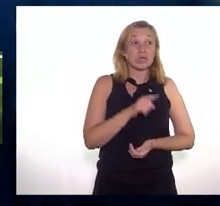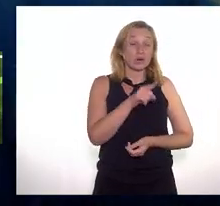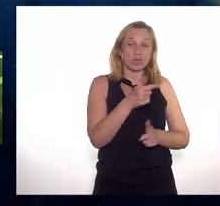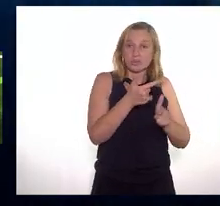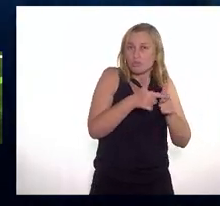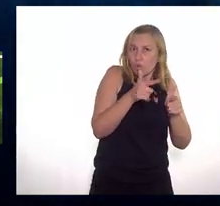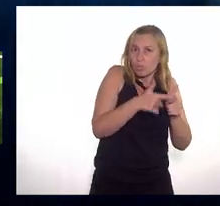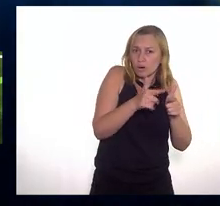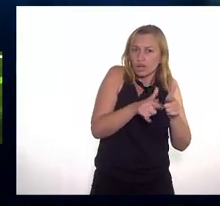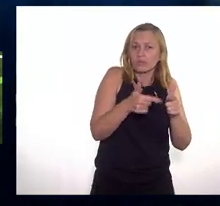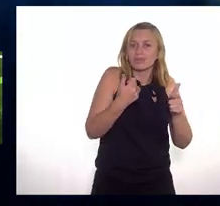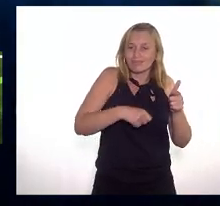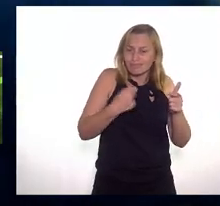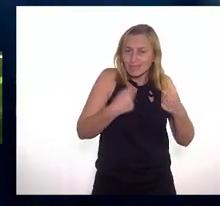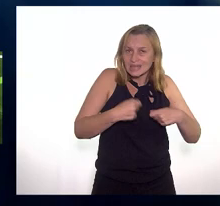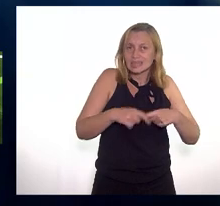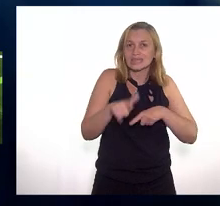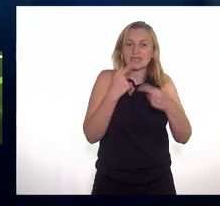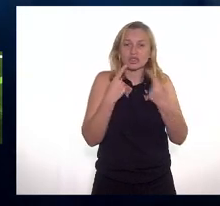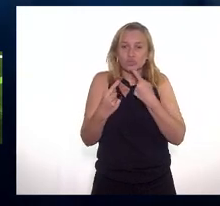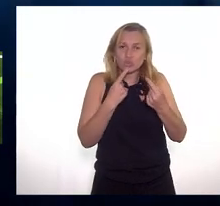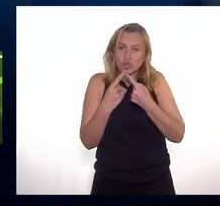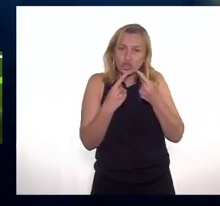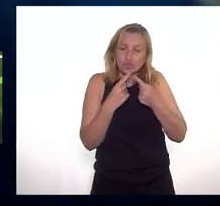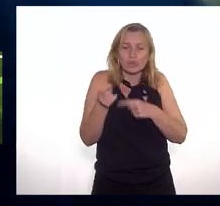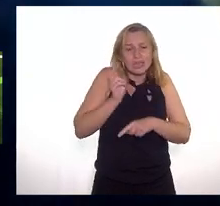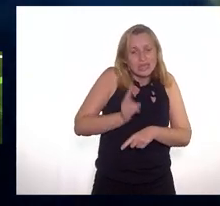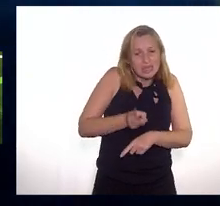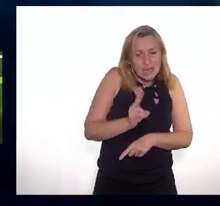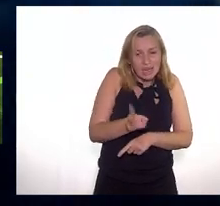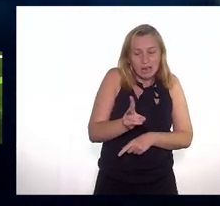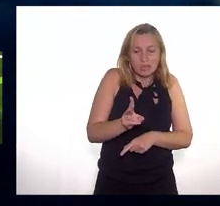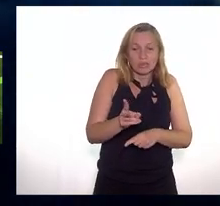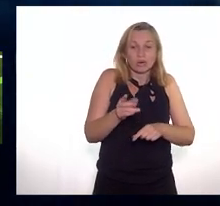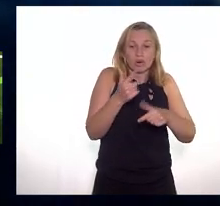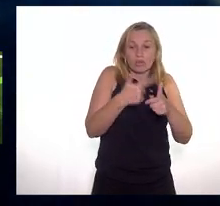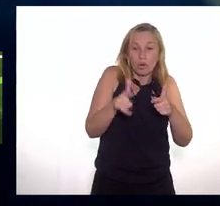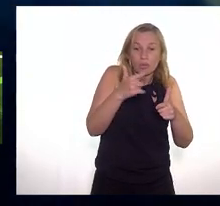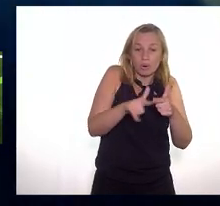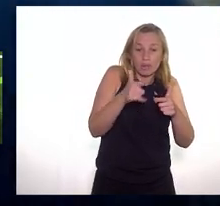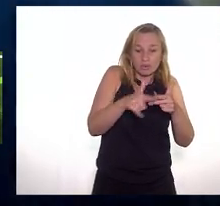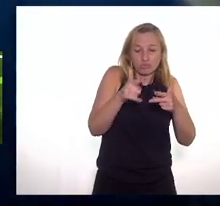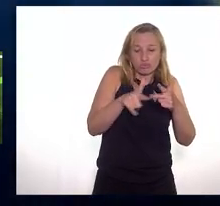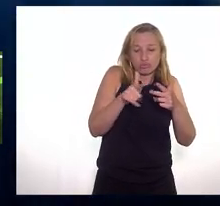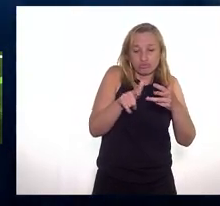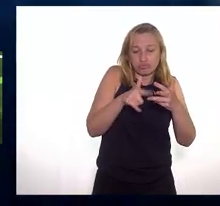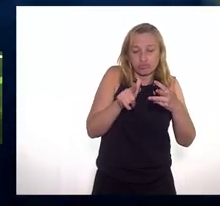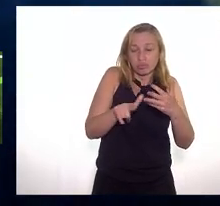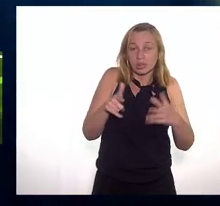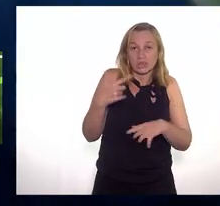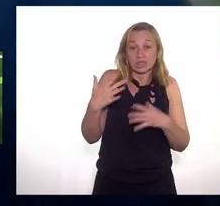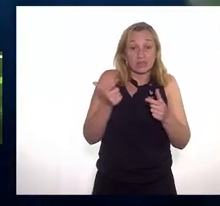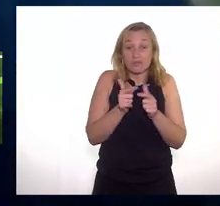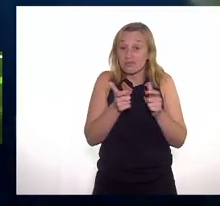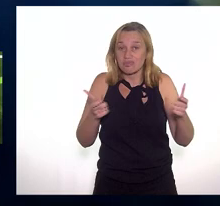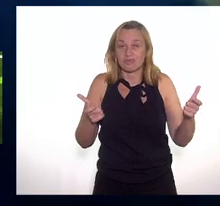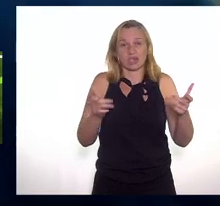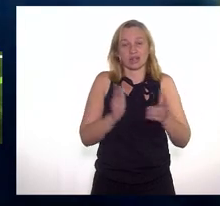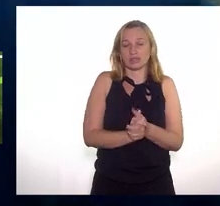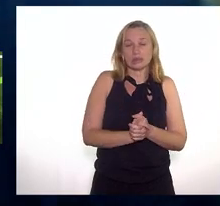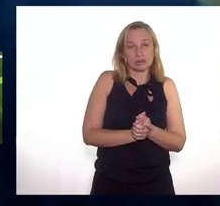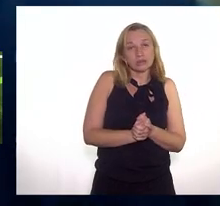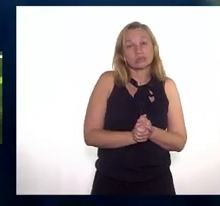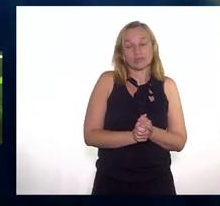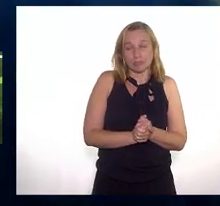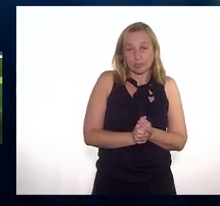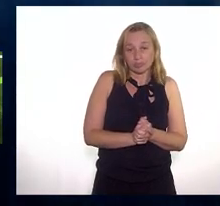problemas eles têm que ser discutidos concomitantemente aos problemas pontuais, que são terríveis. Eu sei disso, são